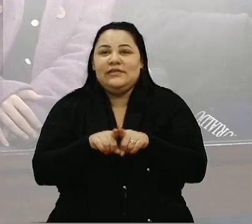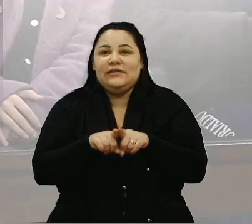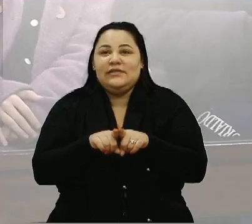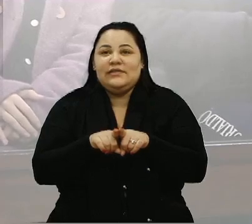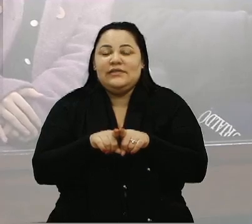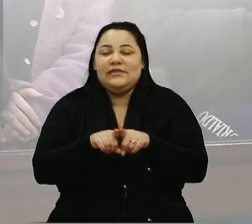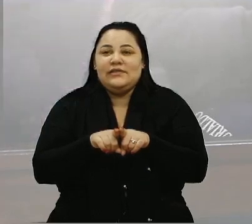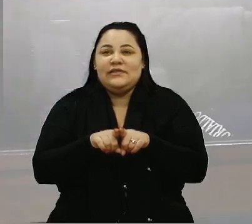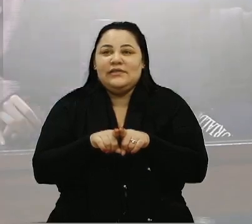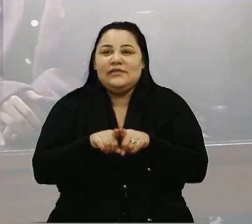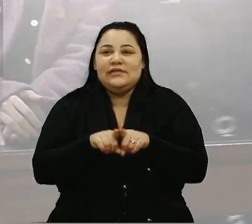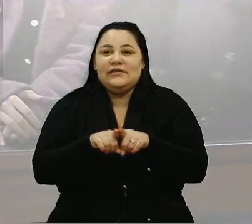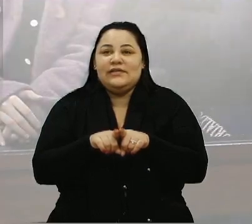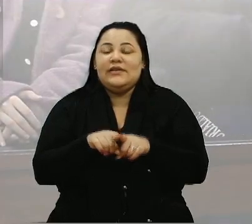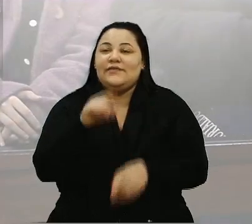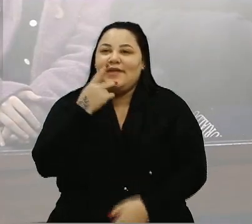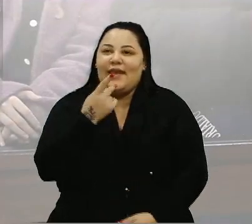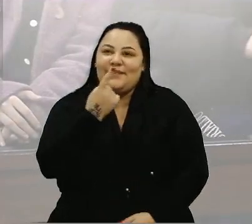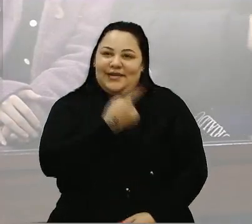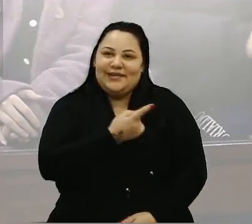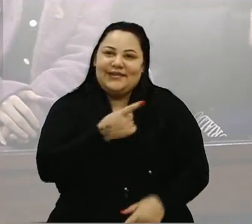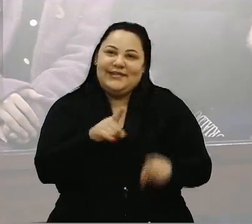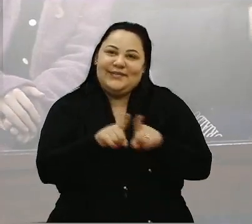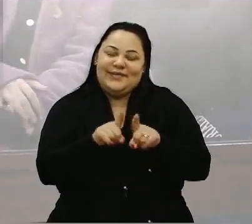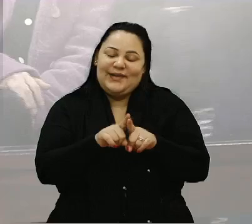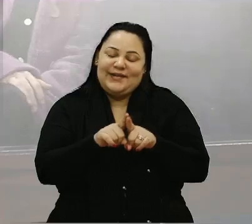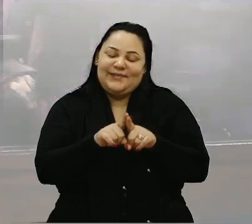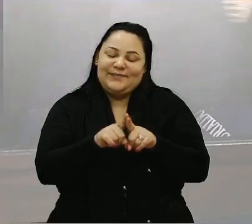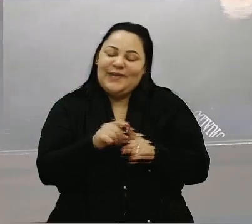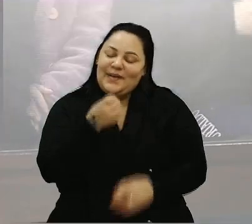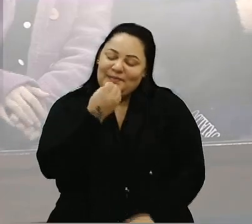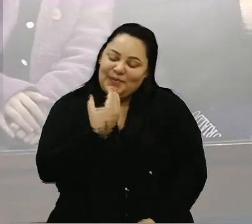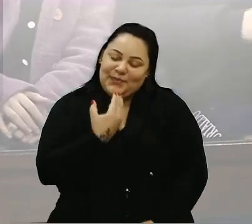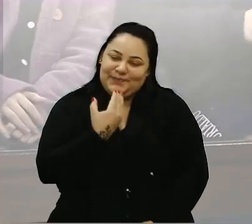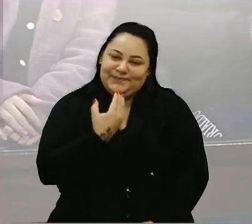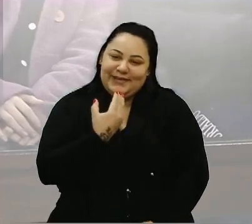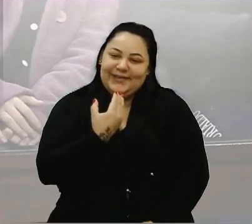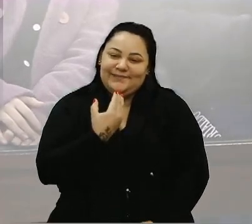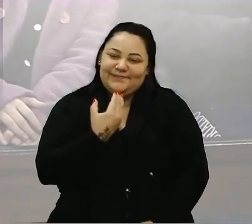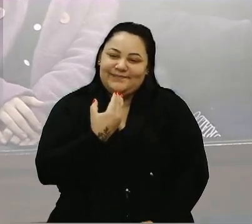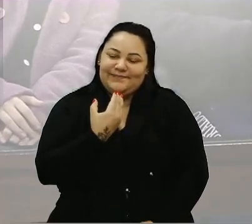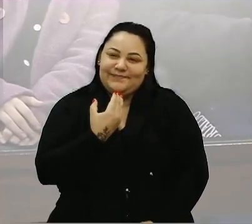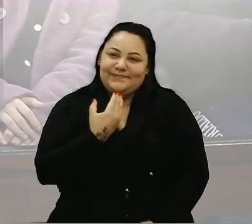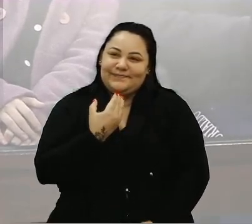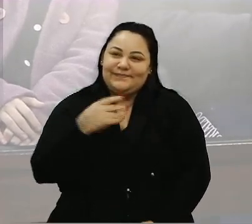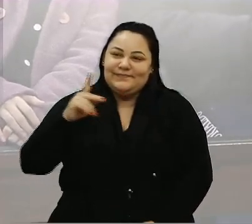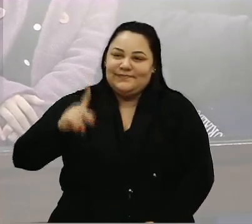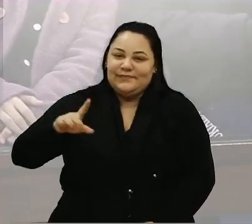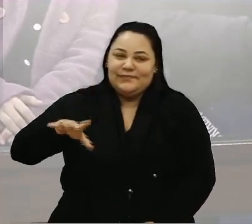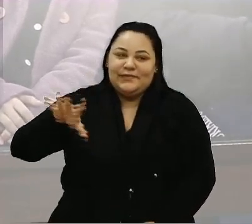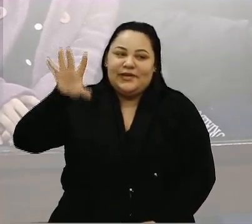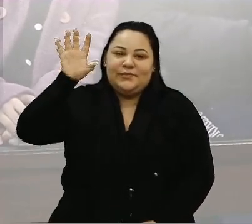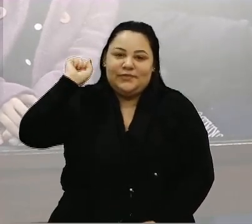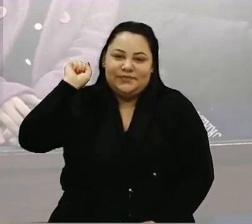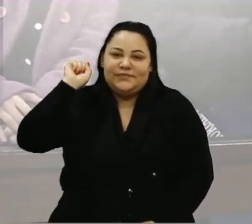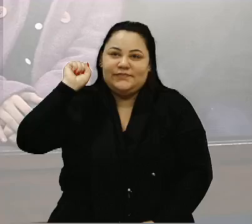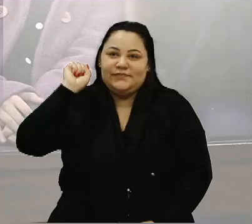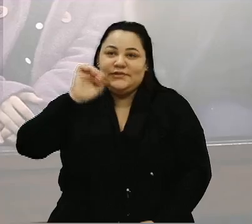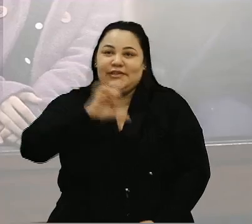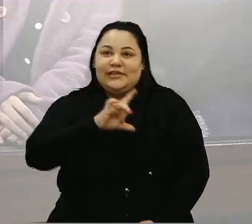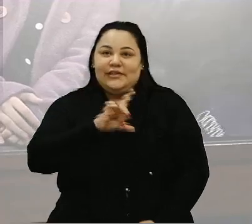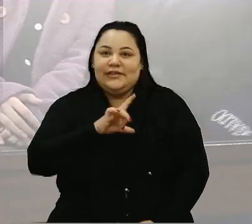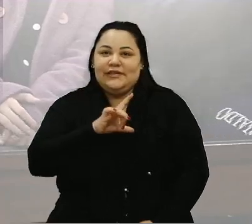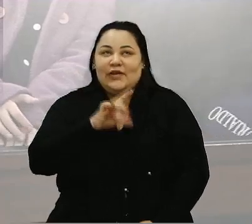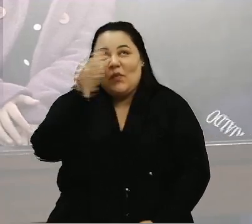Hoffman. Dizer para ele que como é bom a pessoa ouvir as pessoas que entendem de esporte,